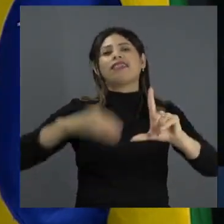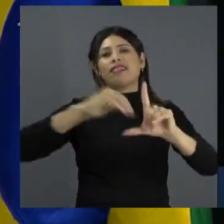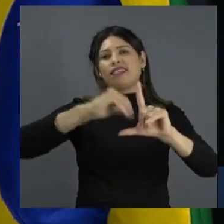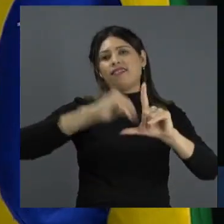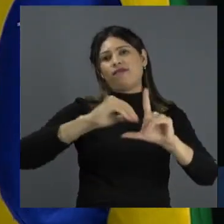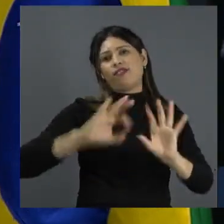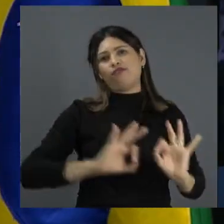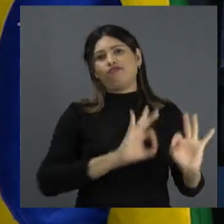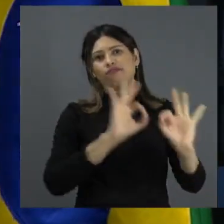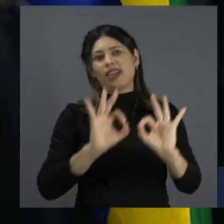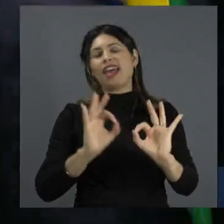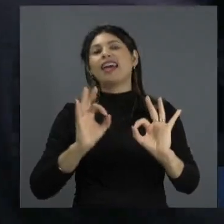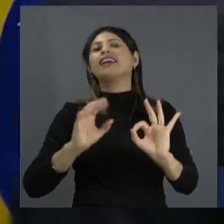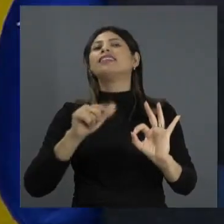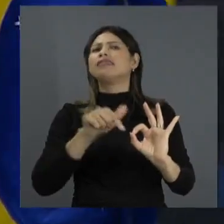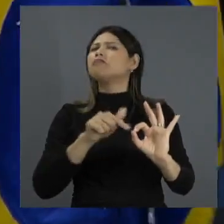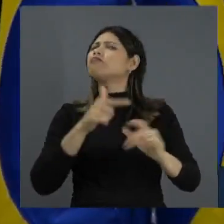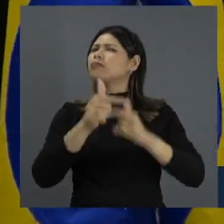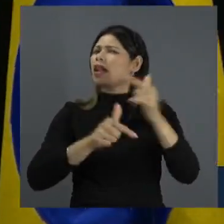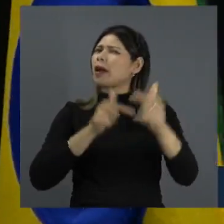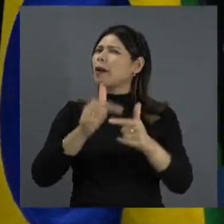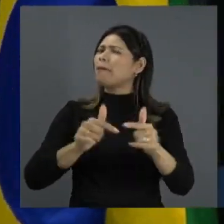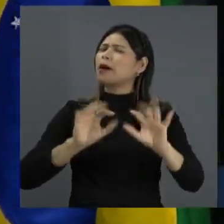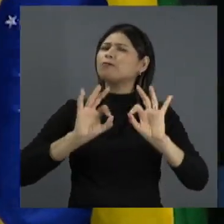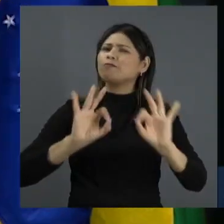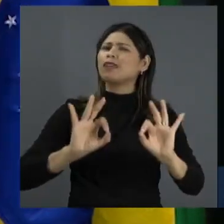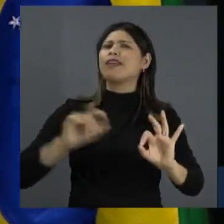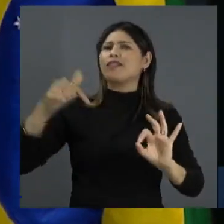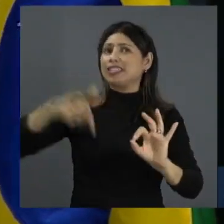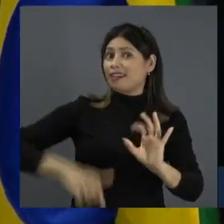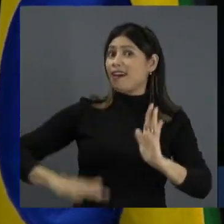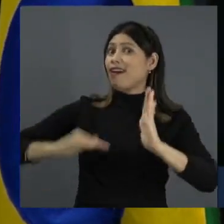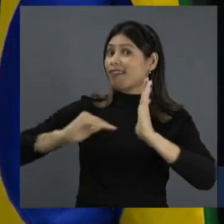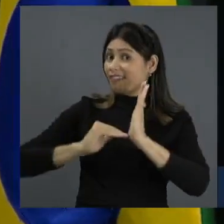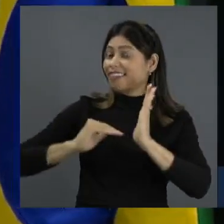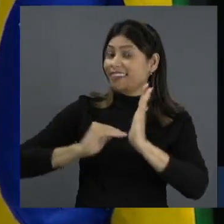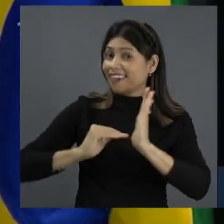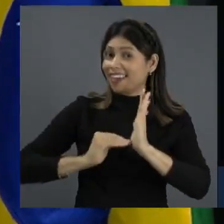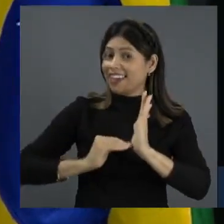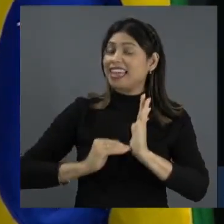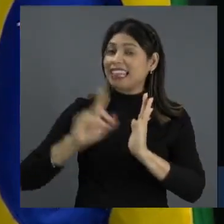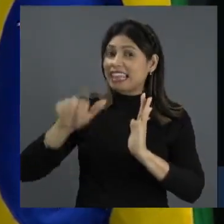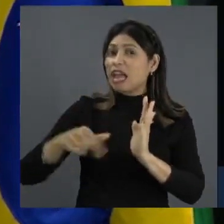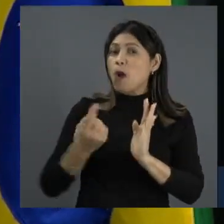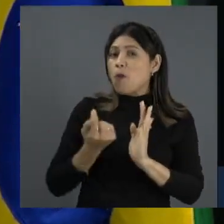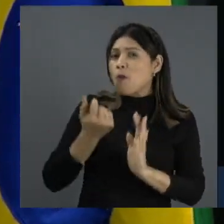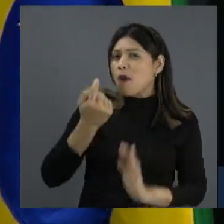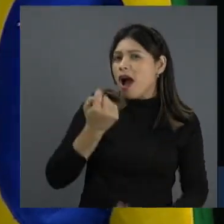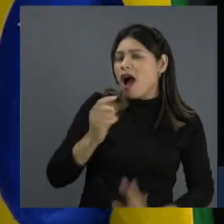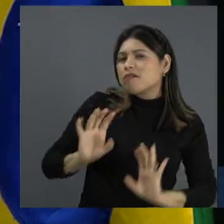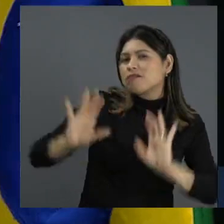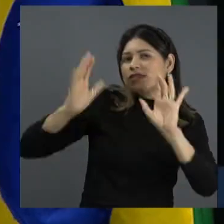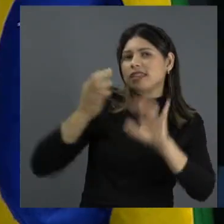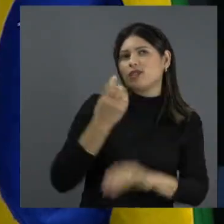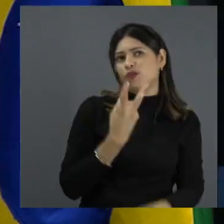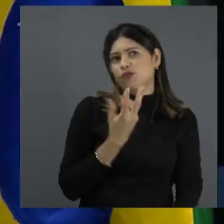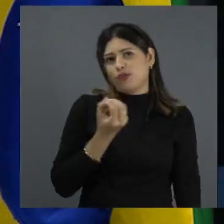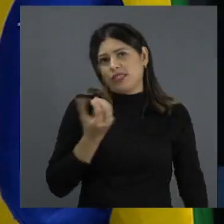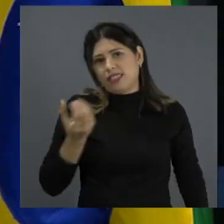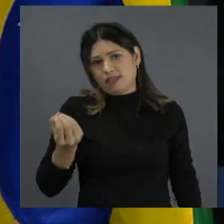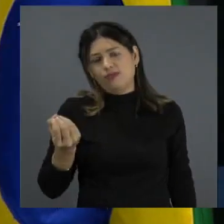que reverbera o trabalho legislativo dessa casa bicentenária, senador Paulo, aqui,